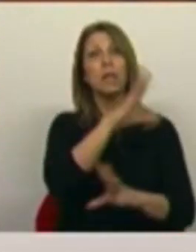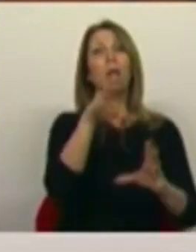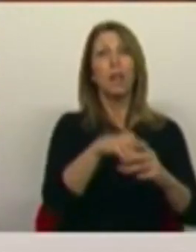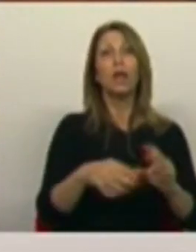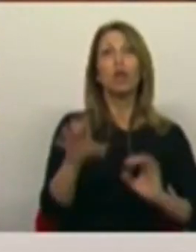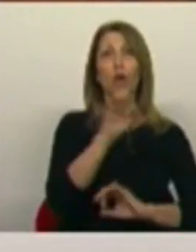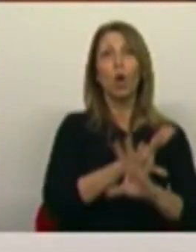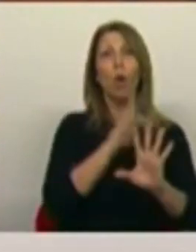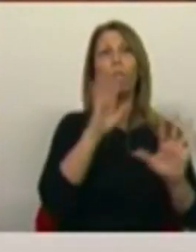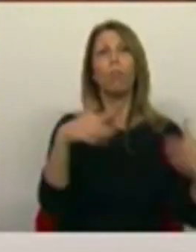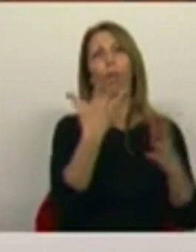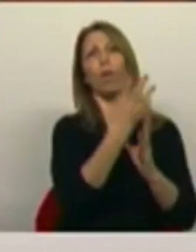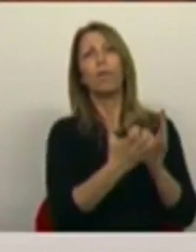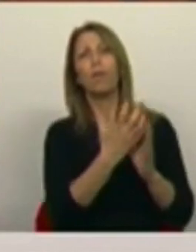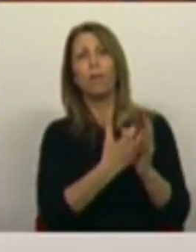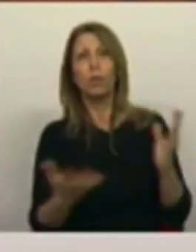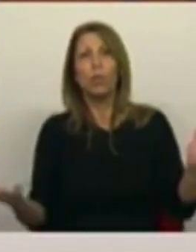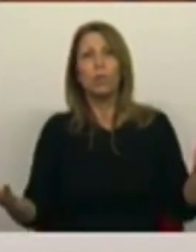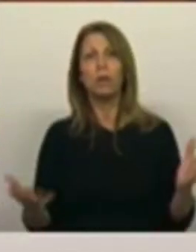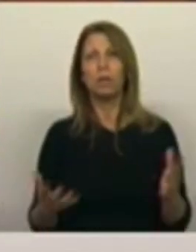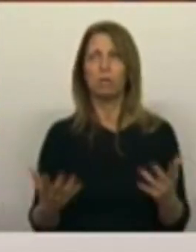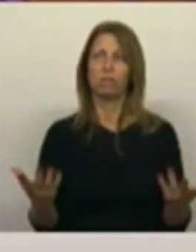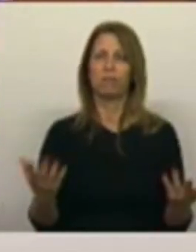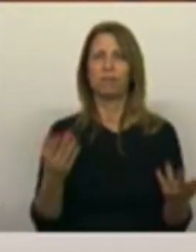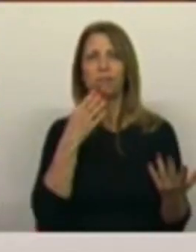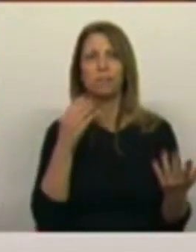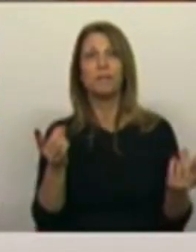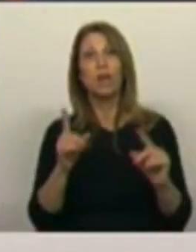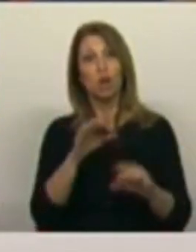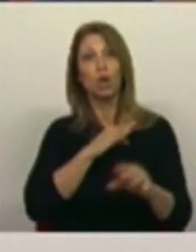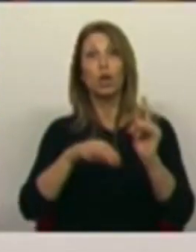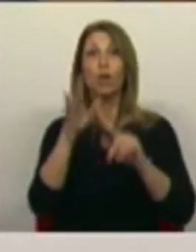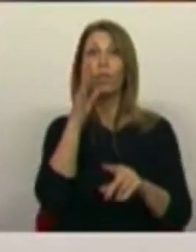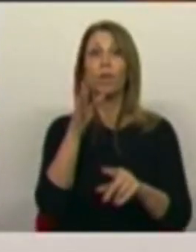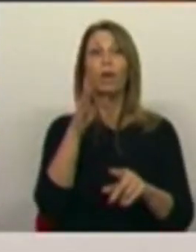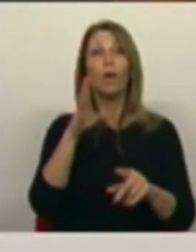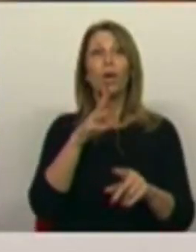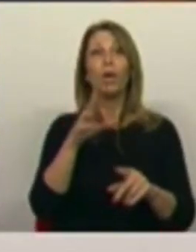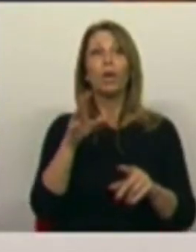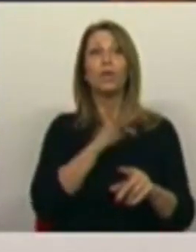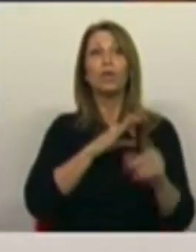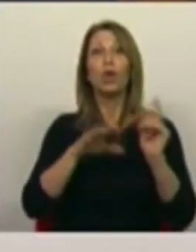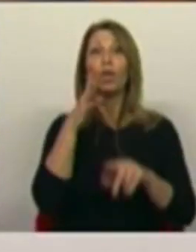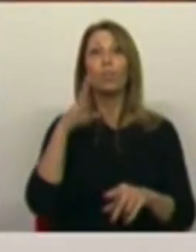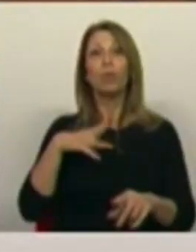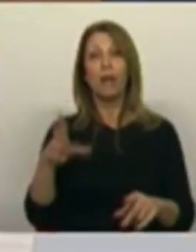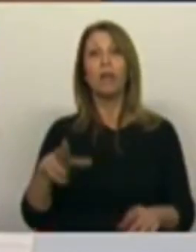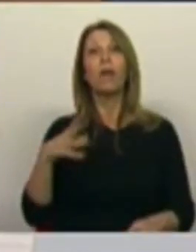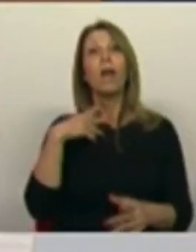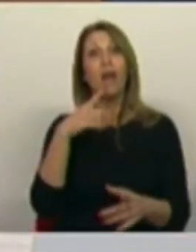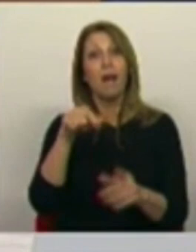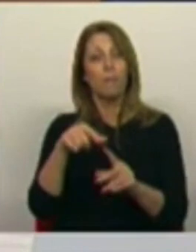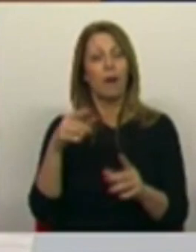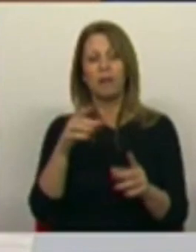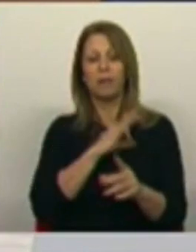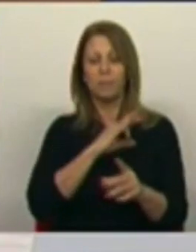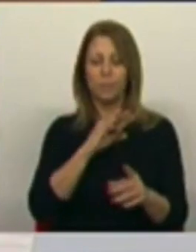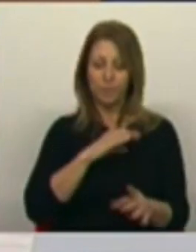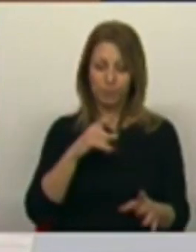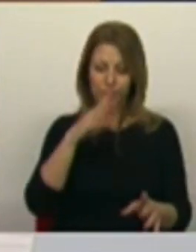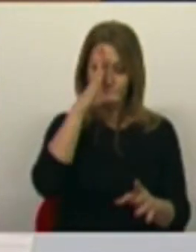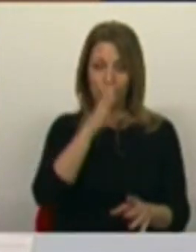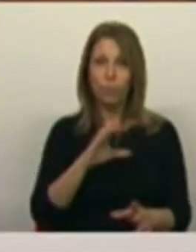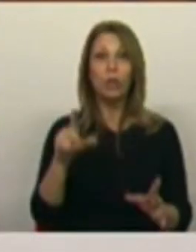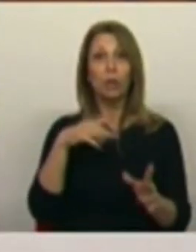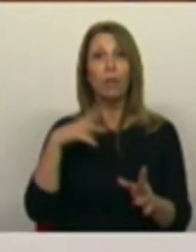deduzir. Afinal, Sr. Ministro, é uma certa ironia. Em Portugal, habitação para todos, paguem impostos, não paguem impostos, paguem as rendas ou não paguem as